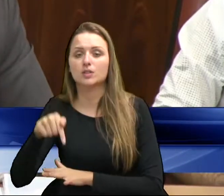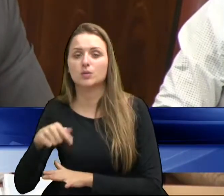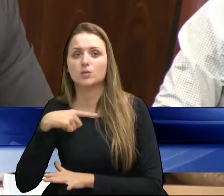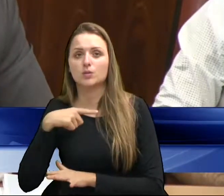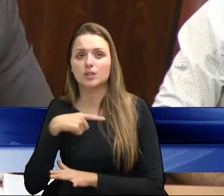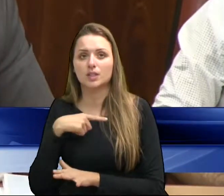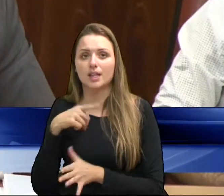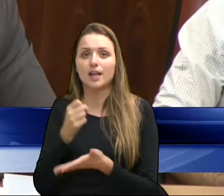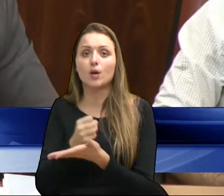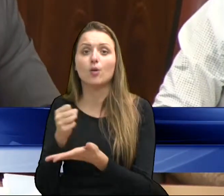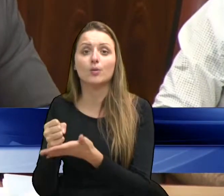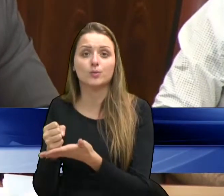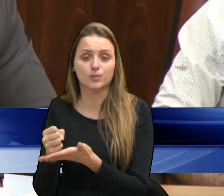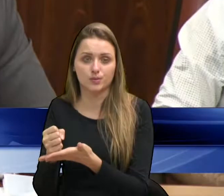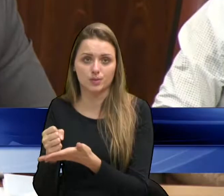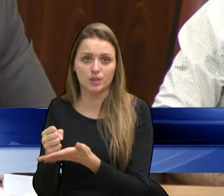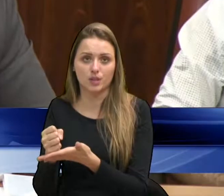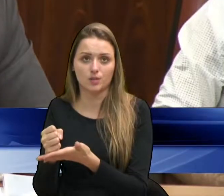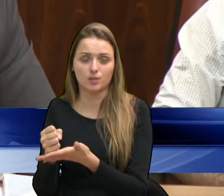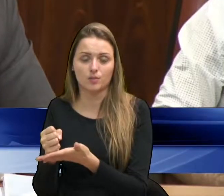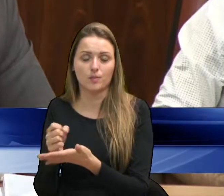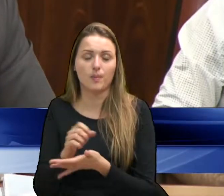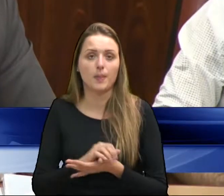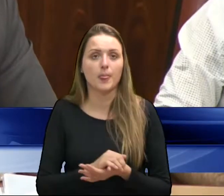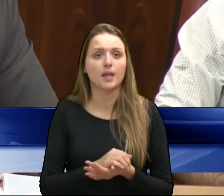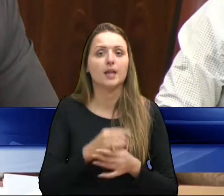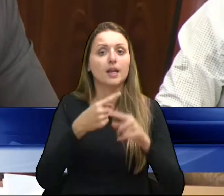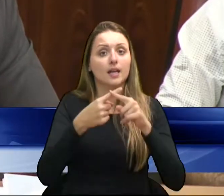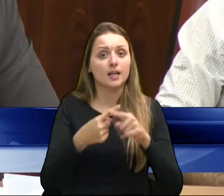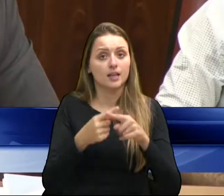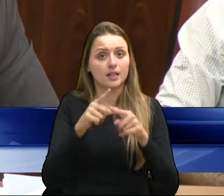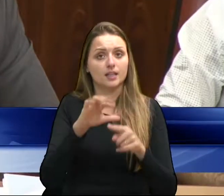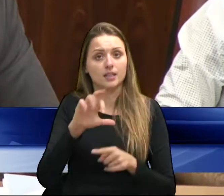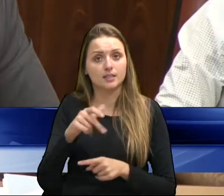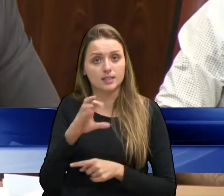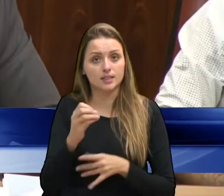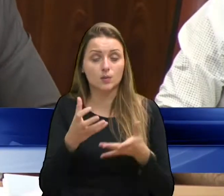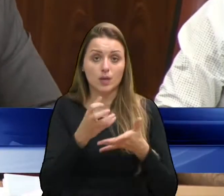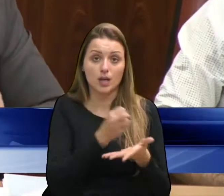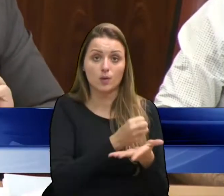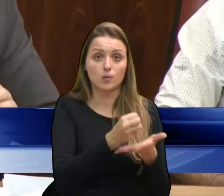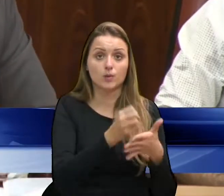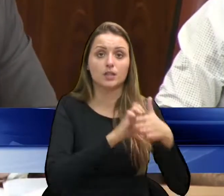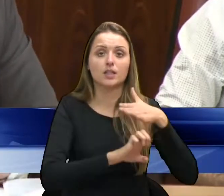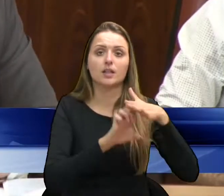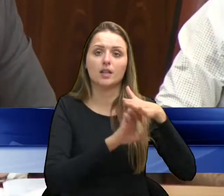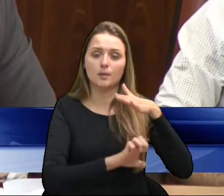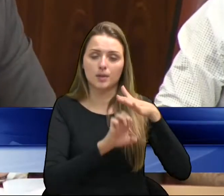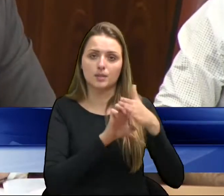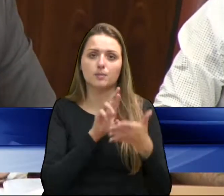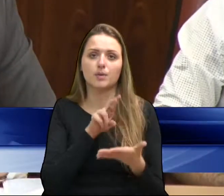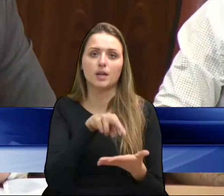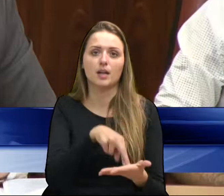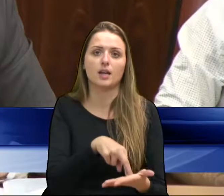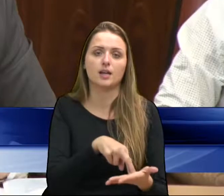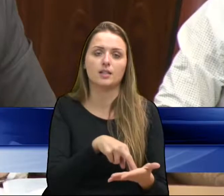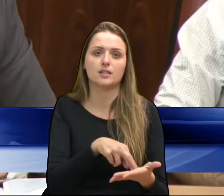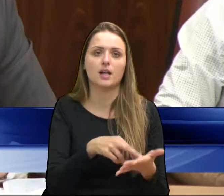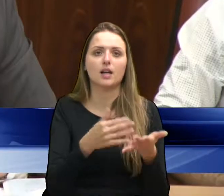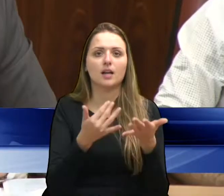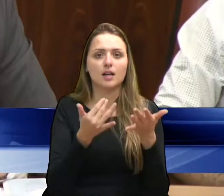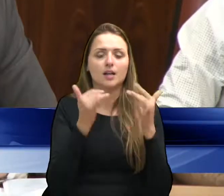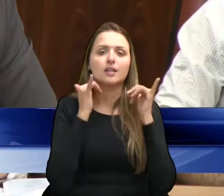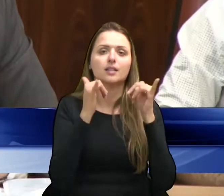caráter contratual. No caso, a licitação visa a contratação de empresa para a realização de transporte seletivo